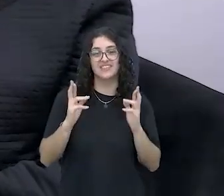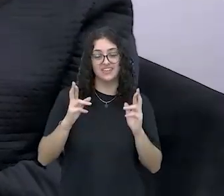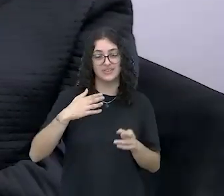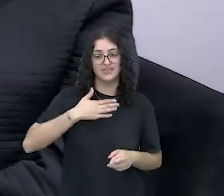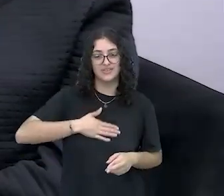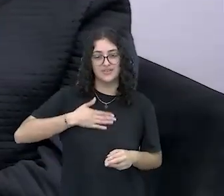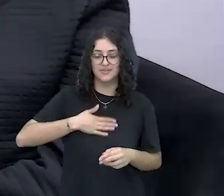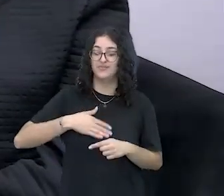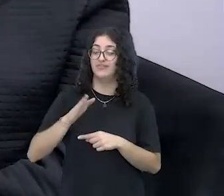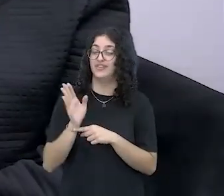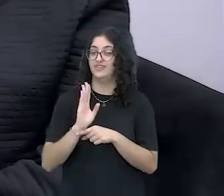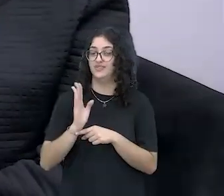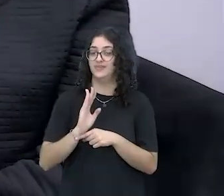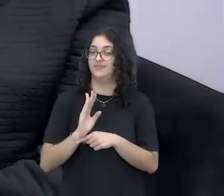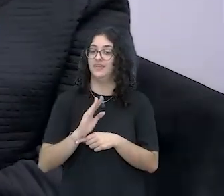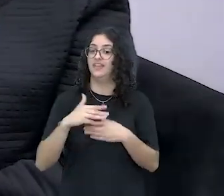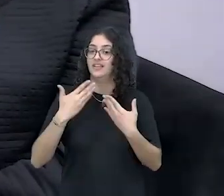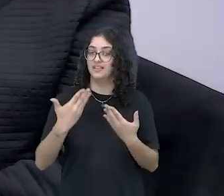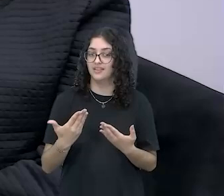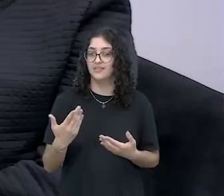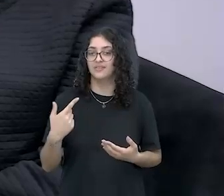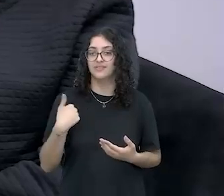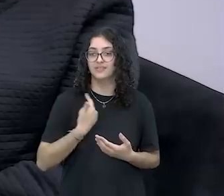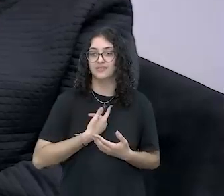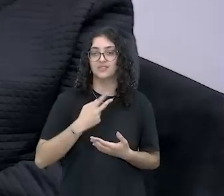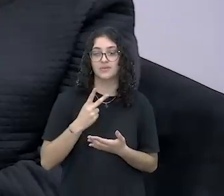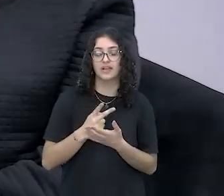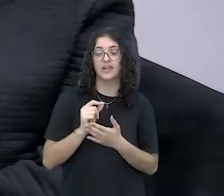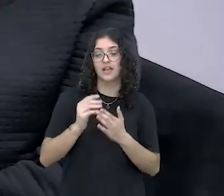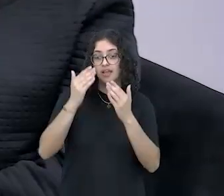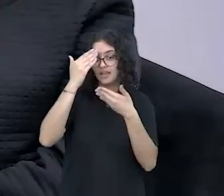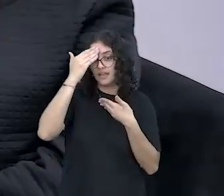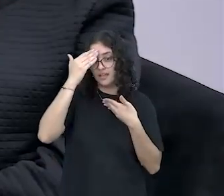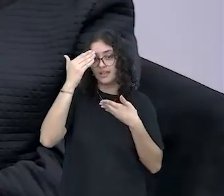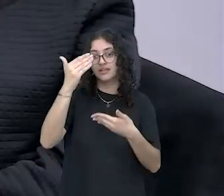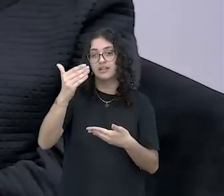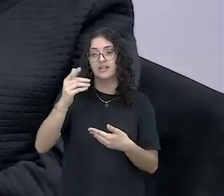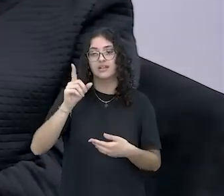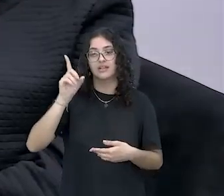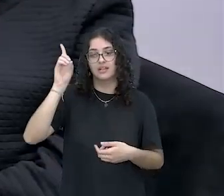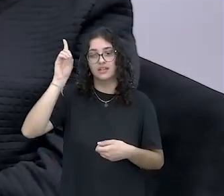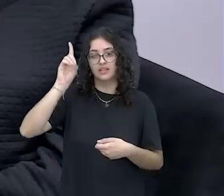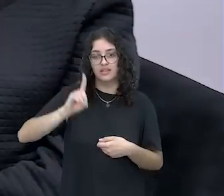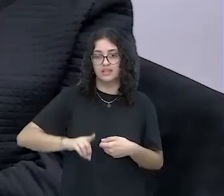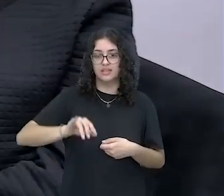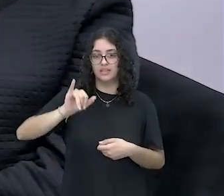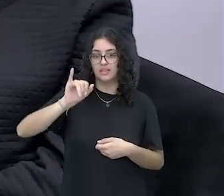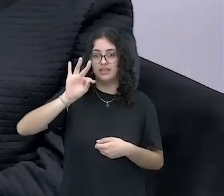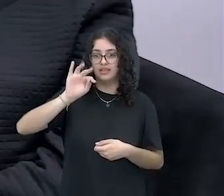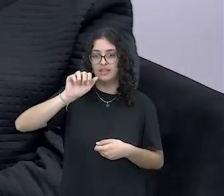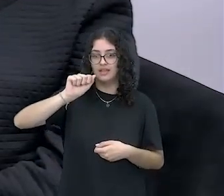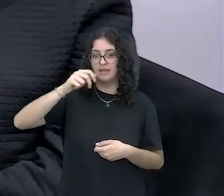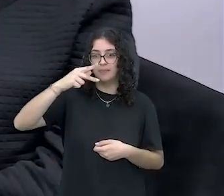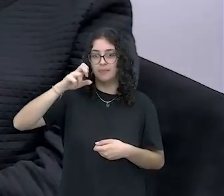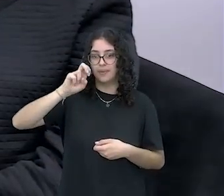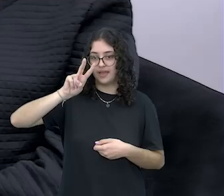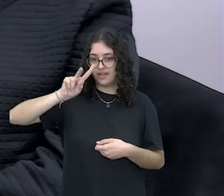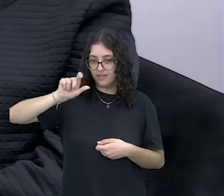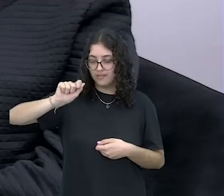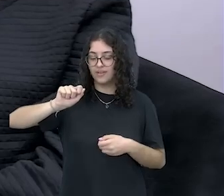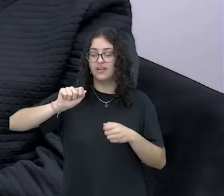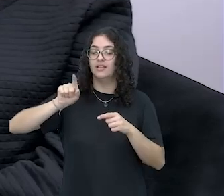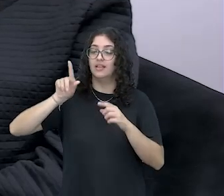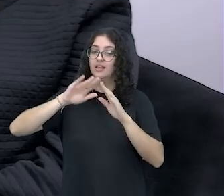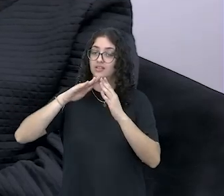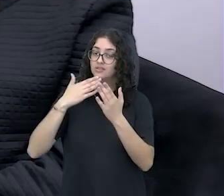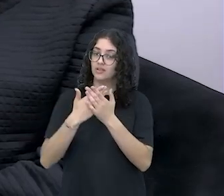vídeo. E aí nós queríamos fazer o agradecimento à diretoria de Itapeva, à escola e à